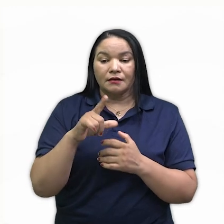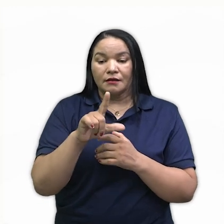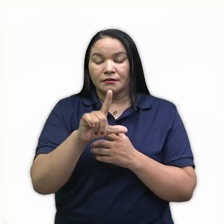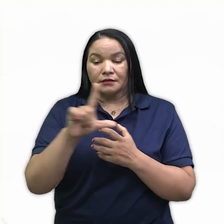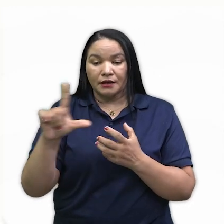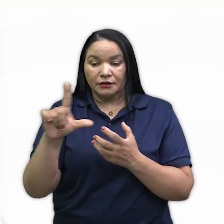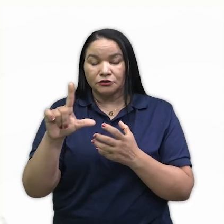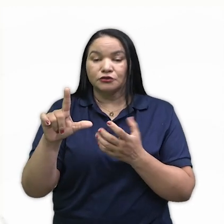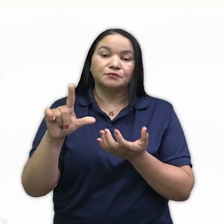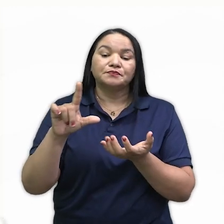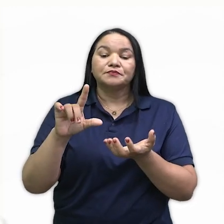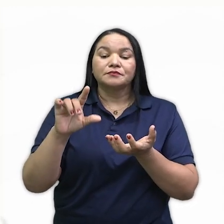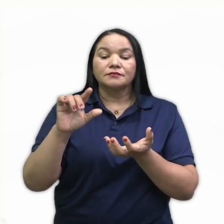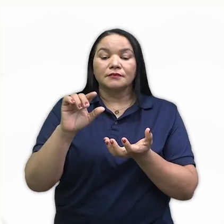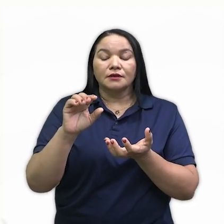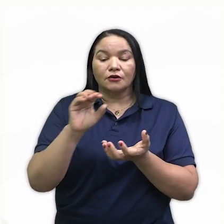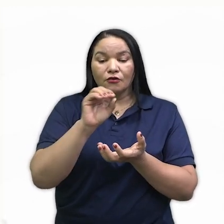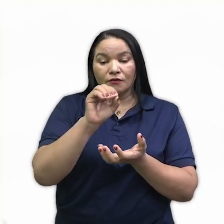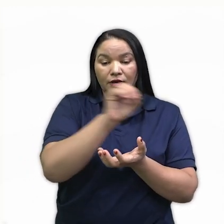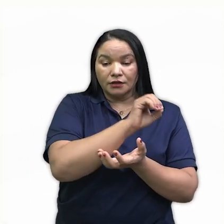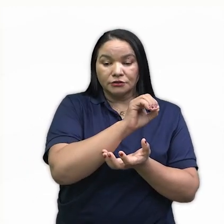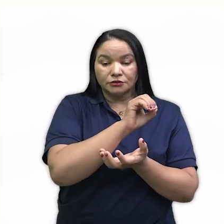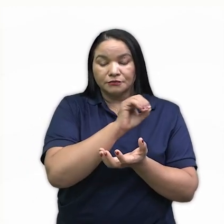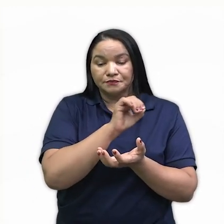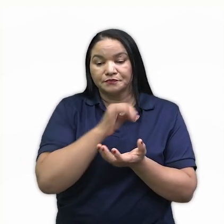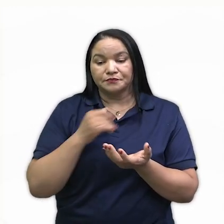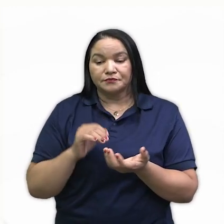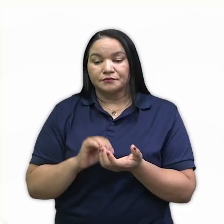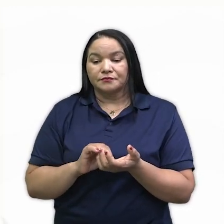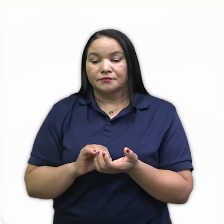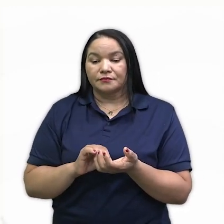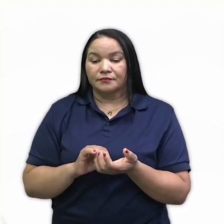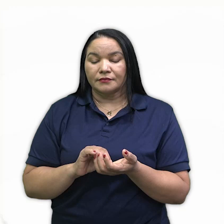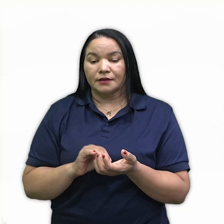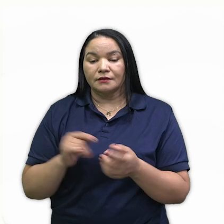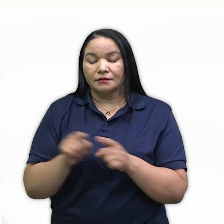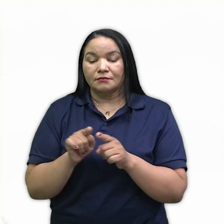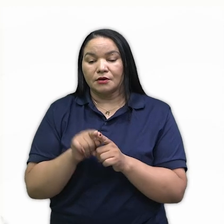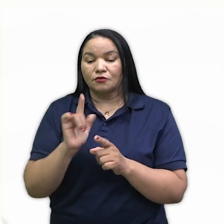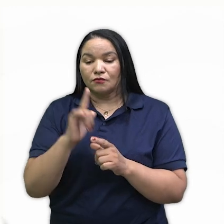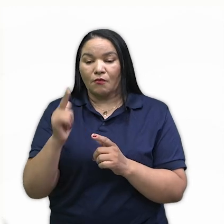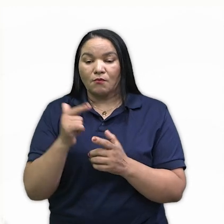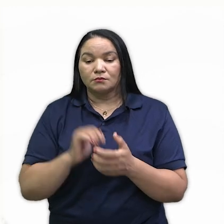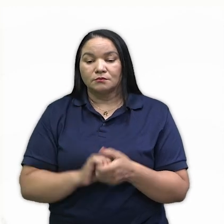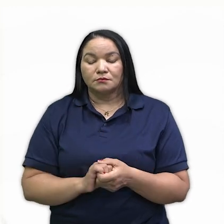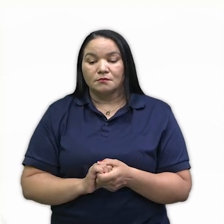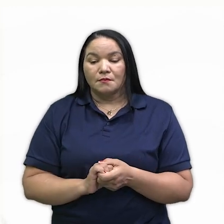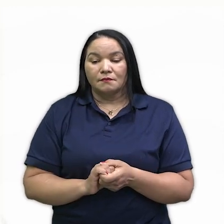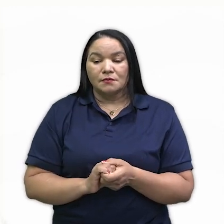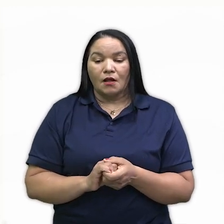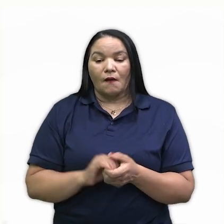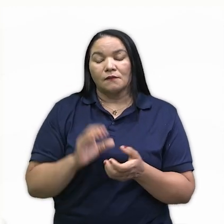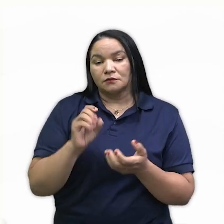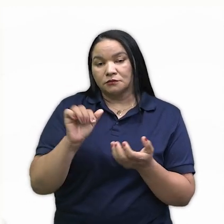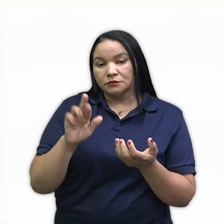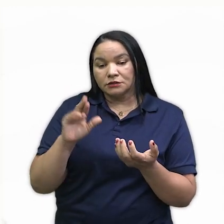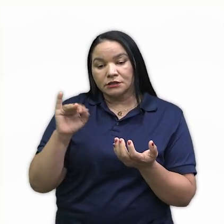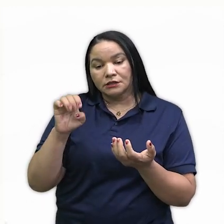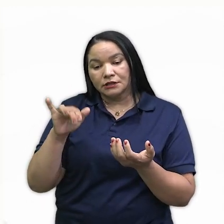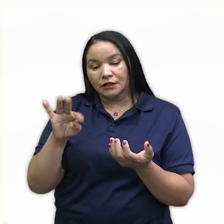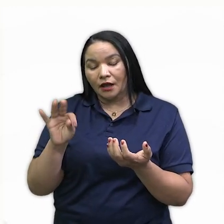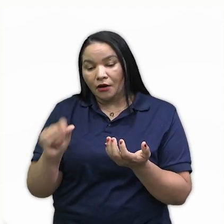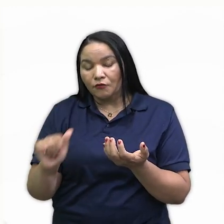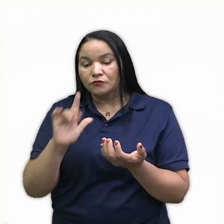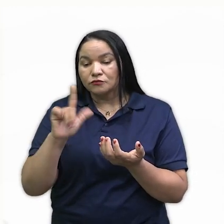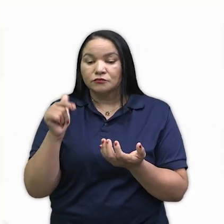e oeste, em oriental e também ocidental, certo? A gente observa que